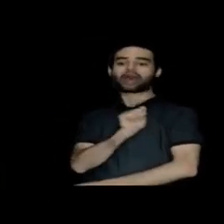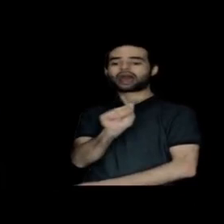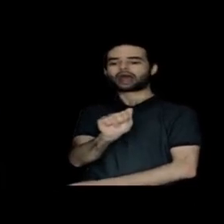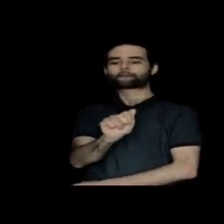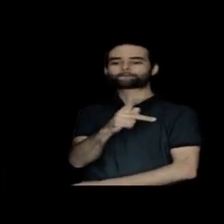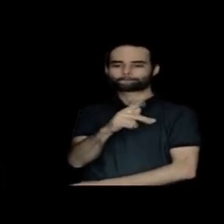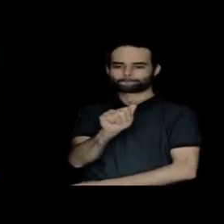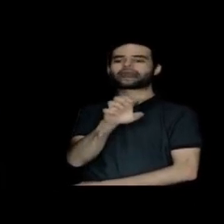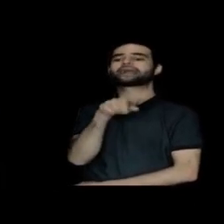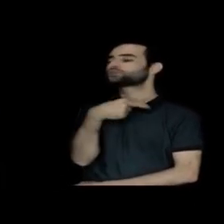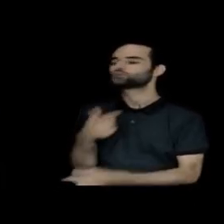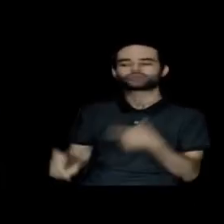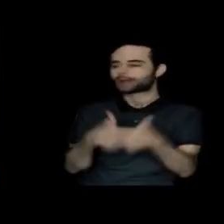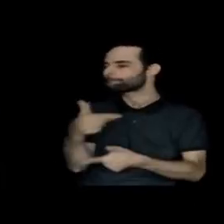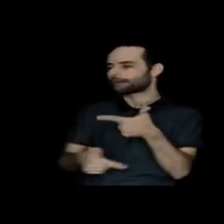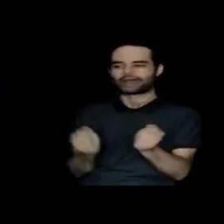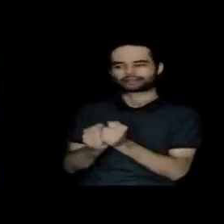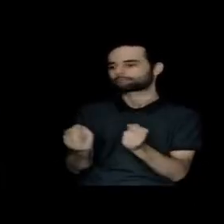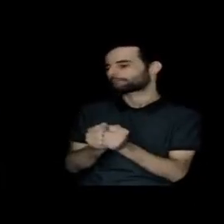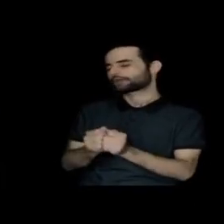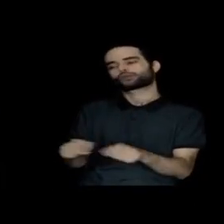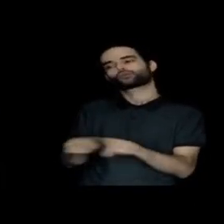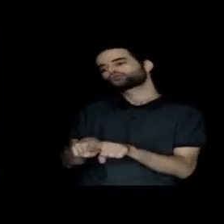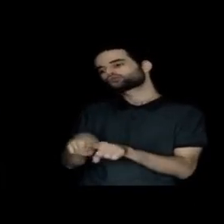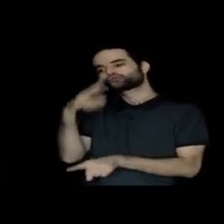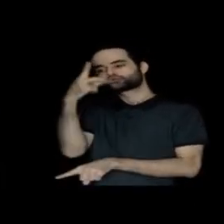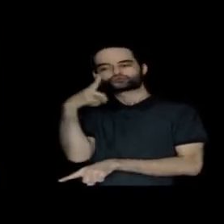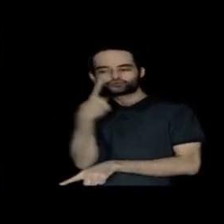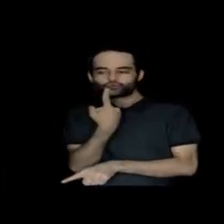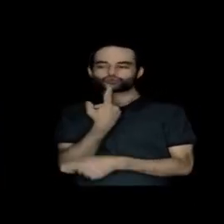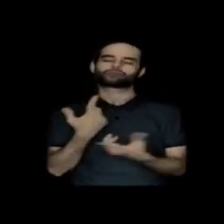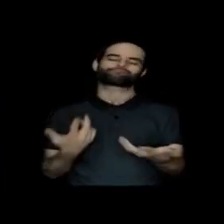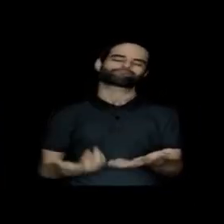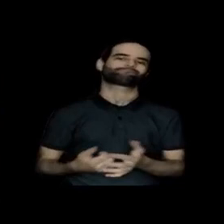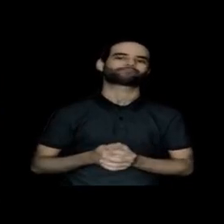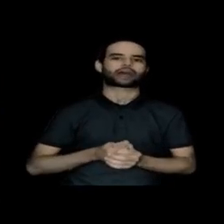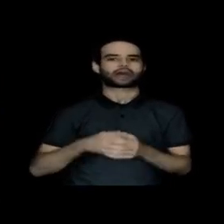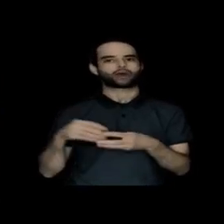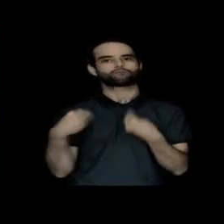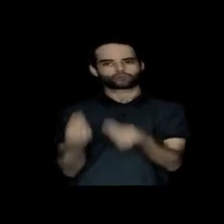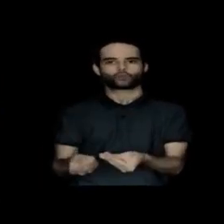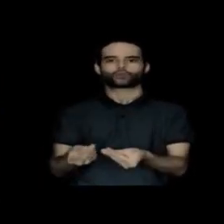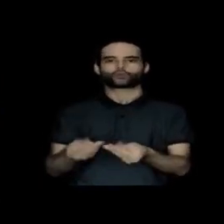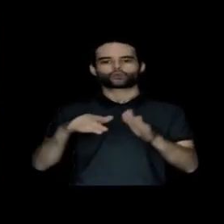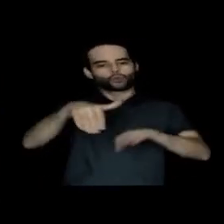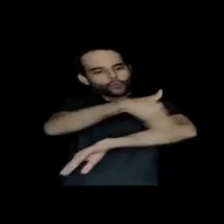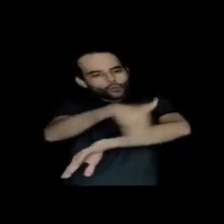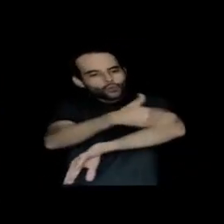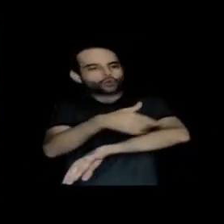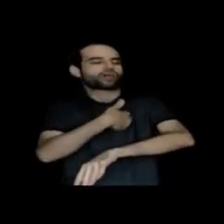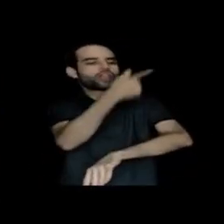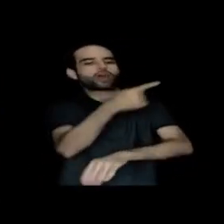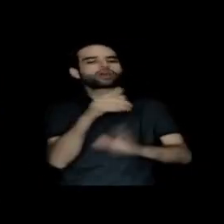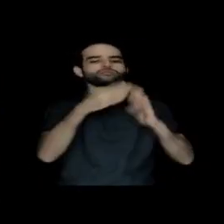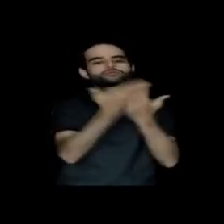ela era surda também, que a APAE lá não estava mais trabalhando com surdos. Então que lá não podia ficar, mas me deu um endereço de uma escola